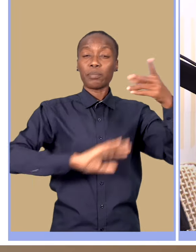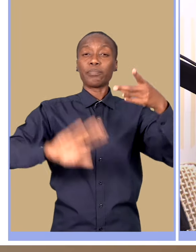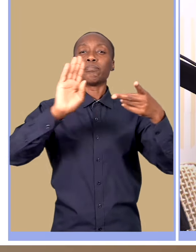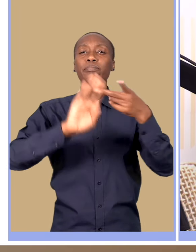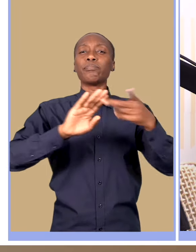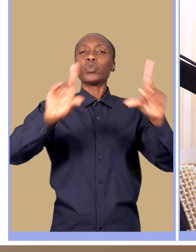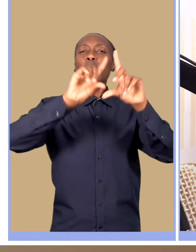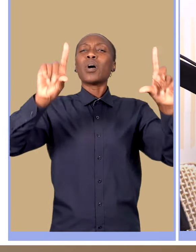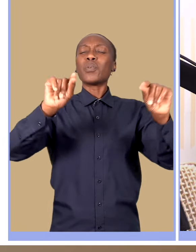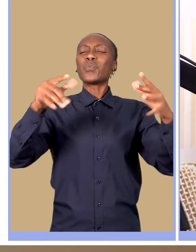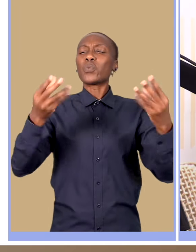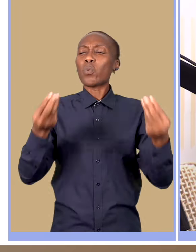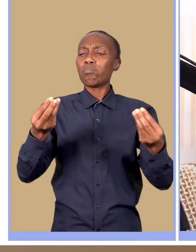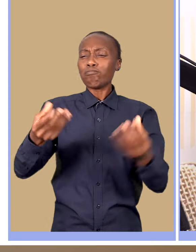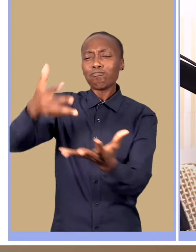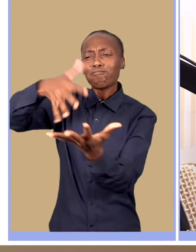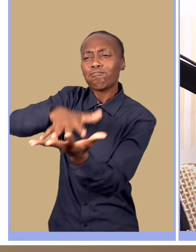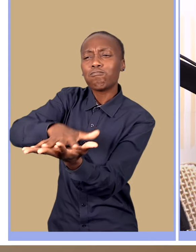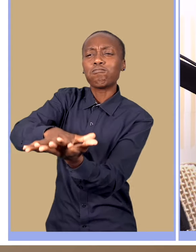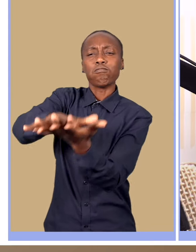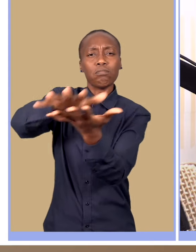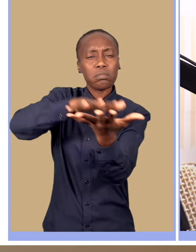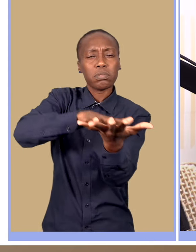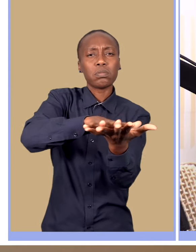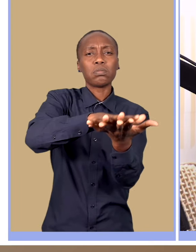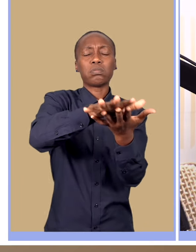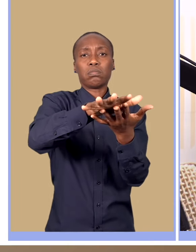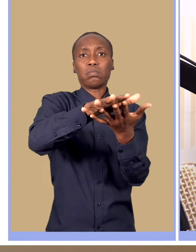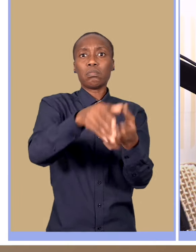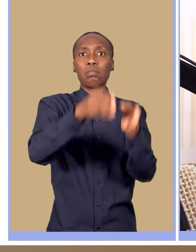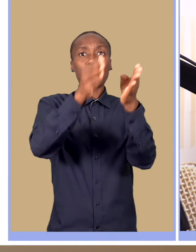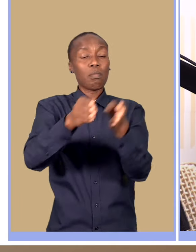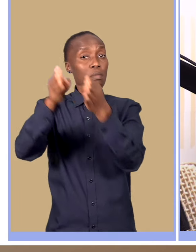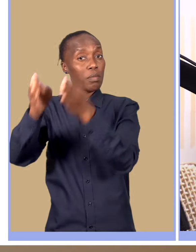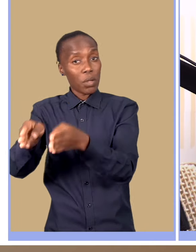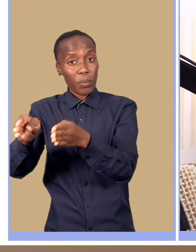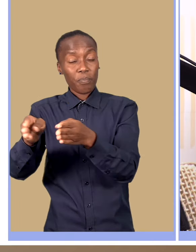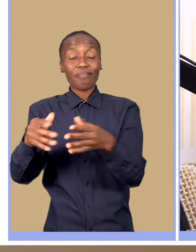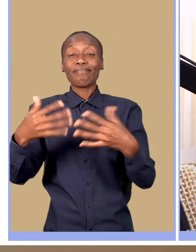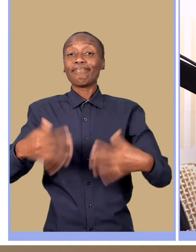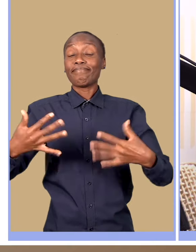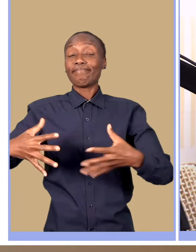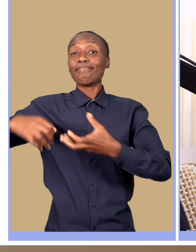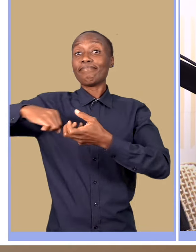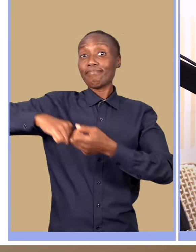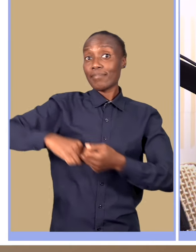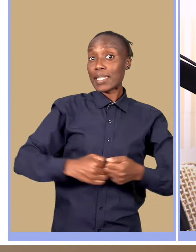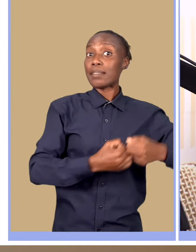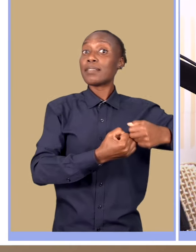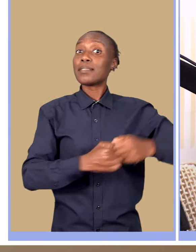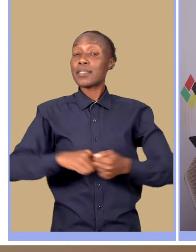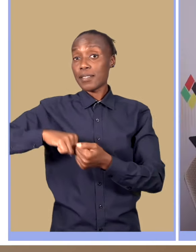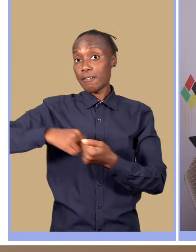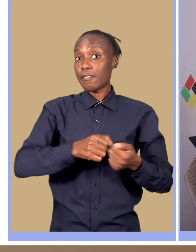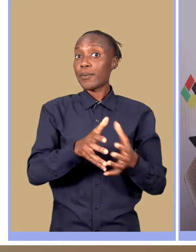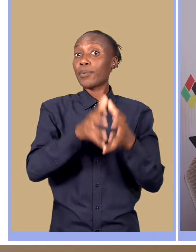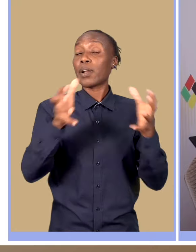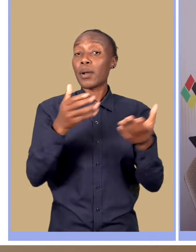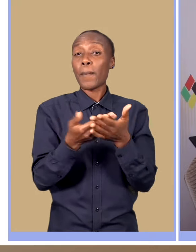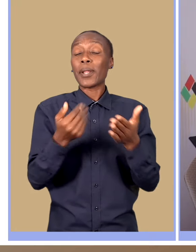e particularmente sobre a questão da educação também em si representa um desafio porque afeta